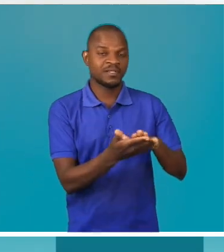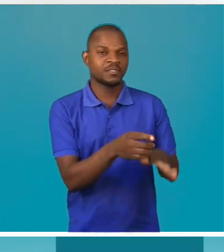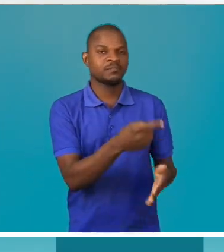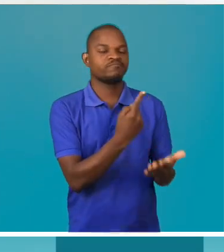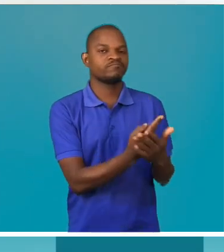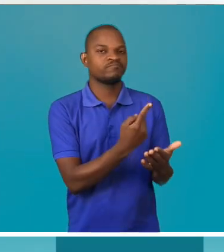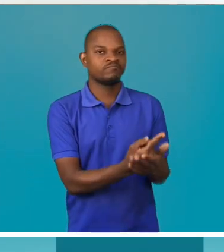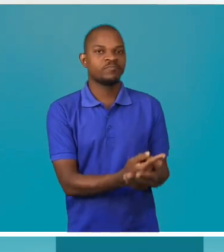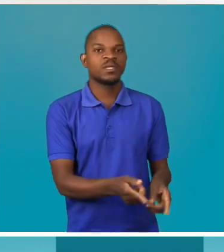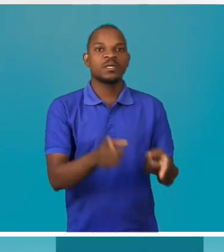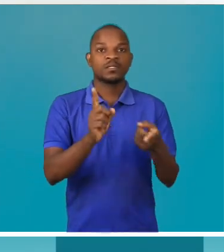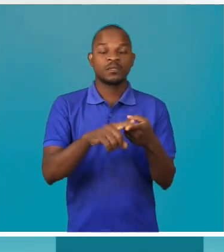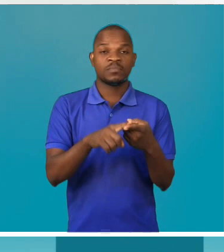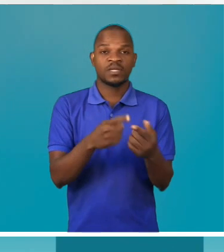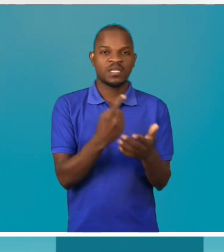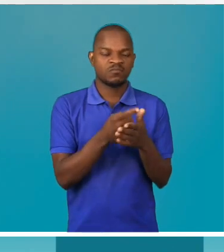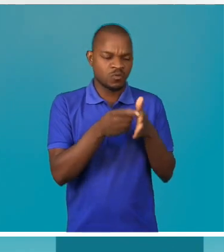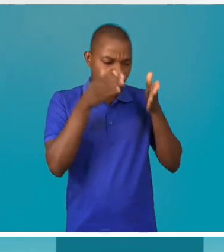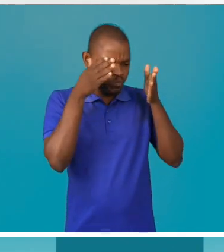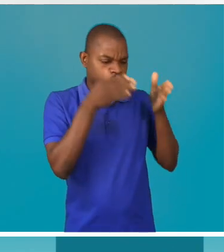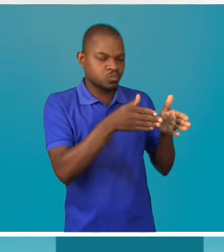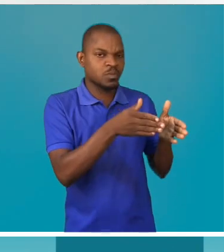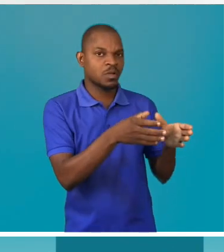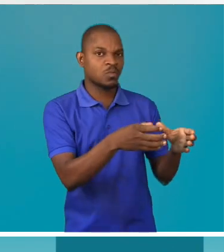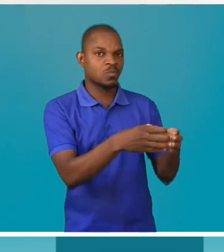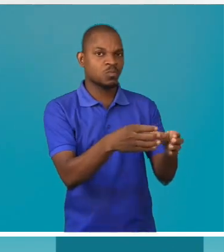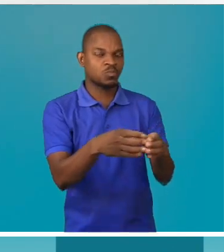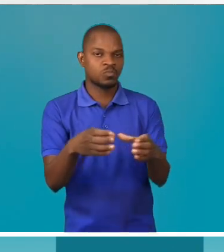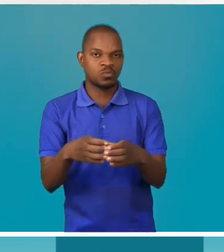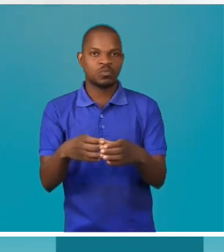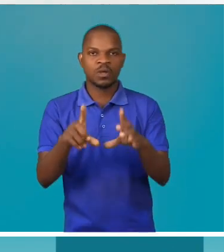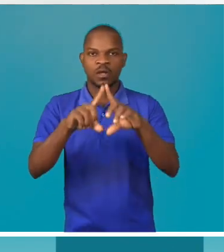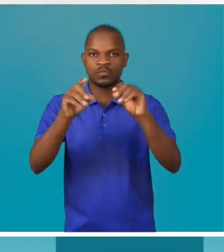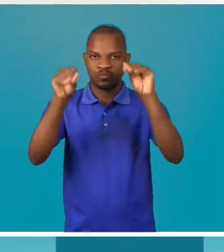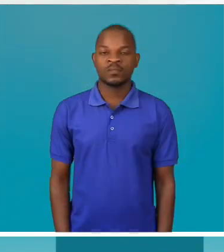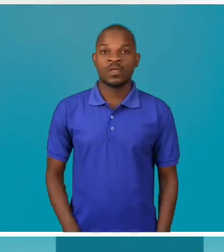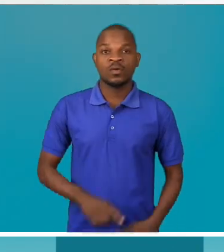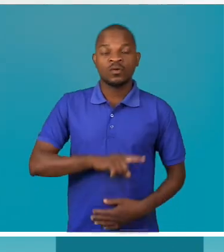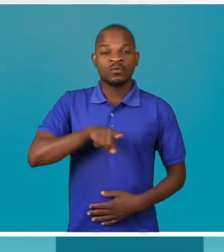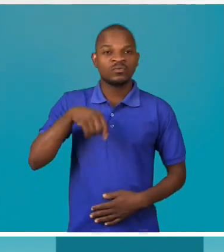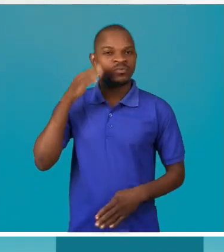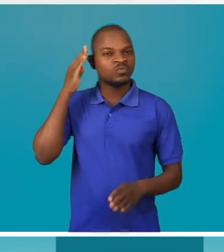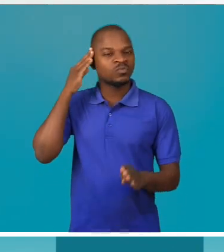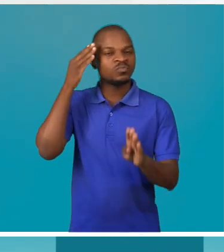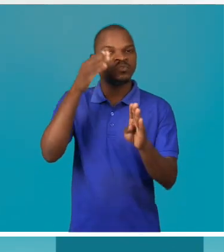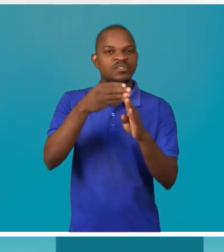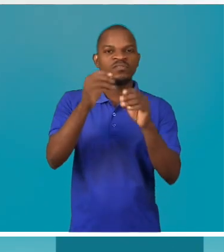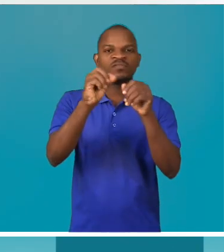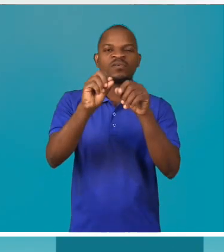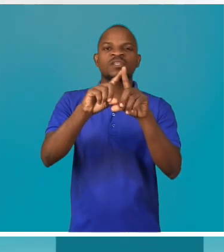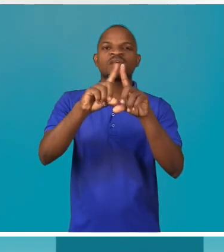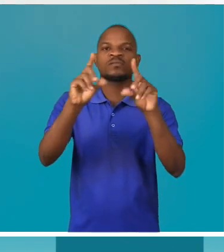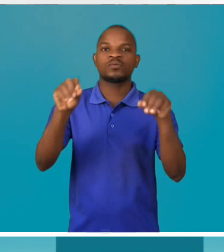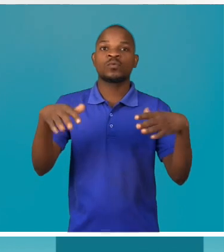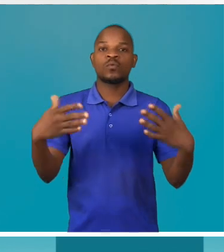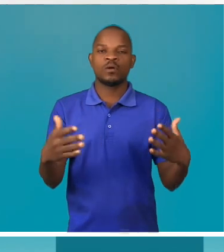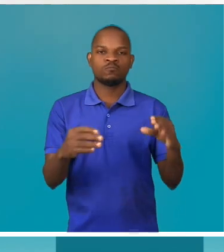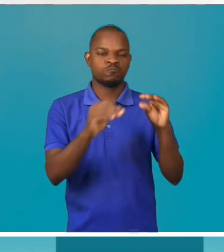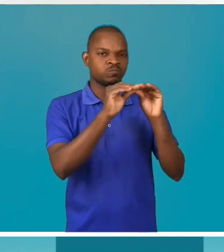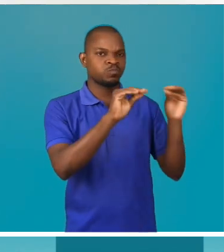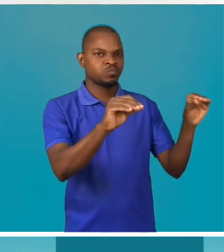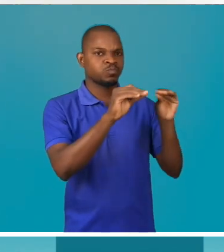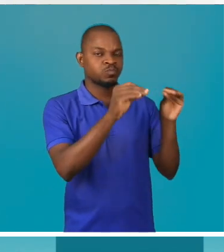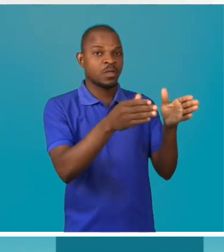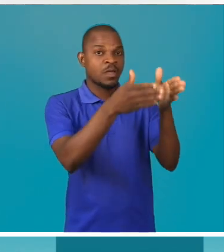daí que a importância de se apostar nos calões de formação. Um dos nossos grandes objetivos é formar jogadores de qualidade